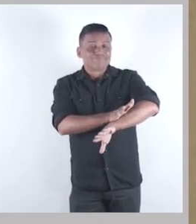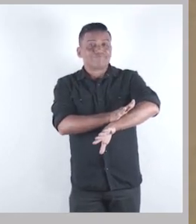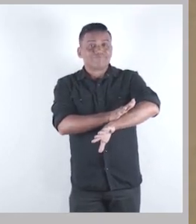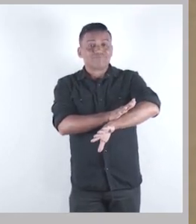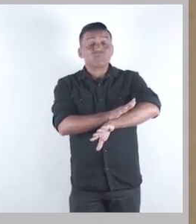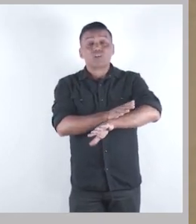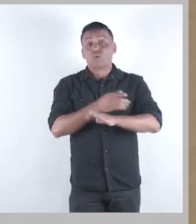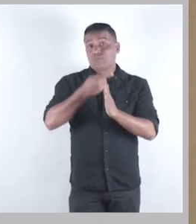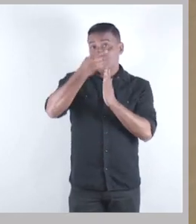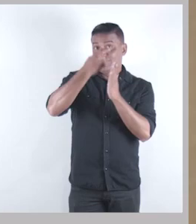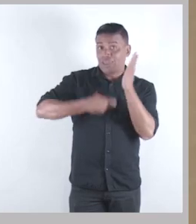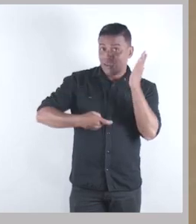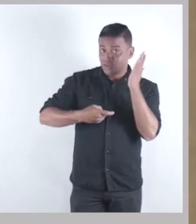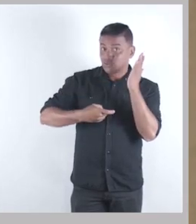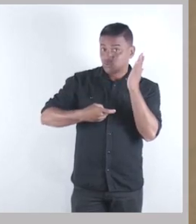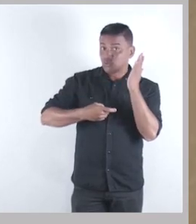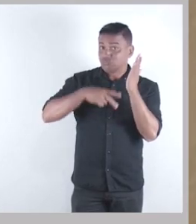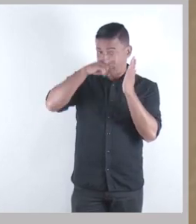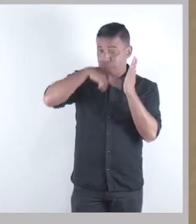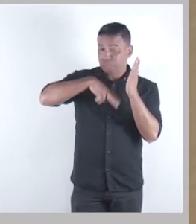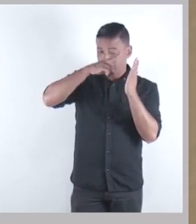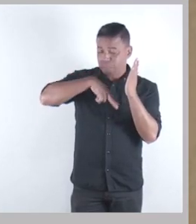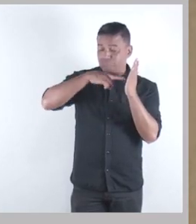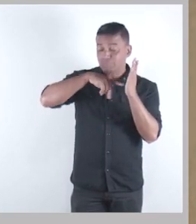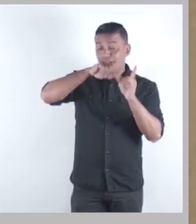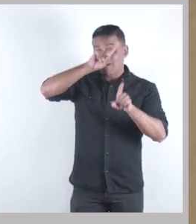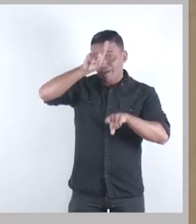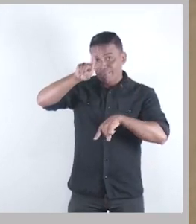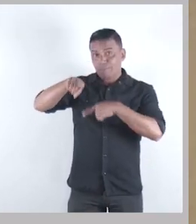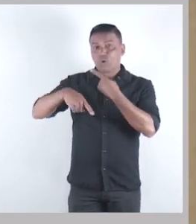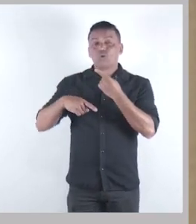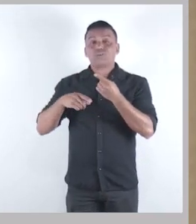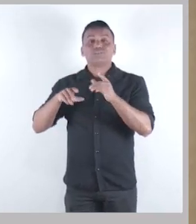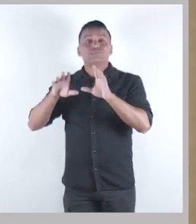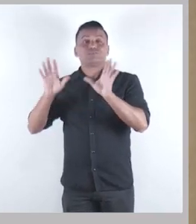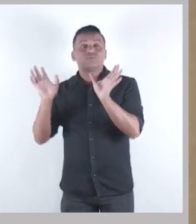mas depois podemos sair do texto para abordar o racismo